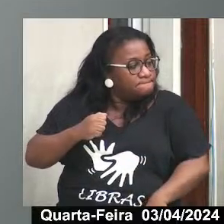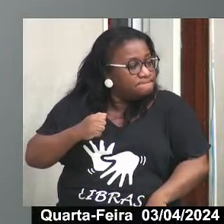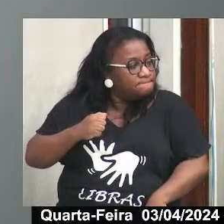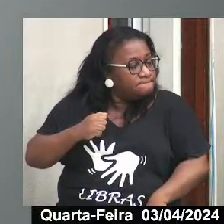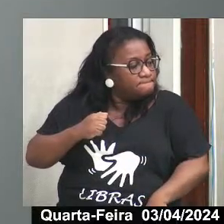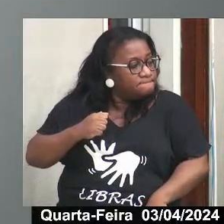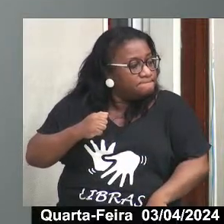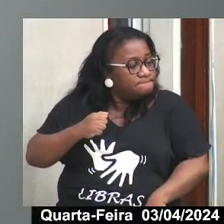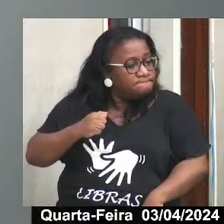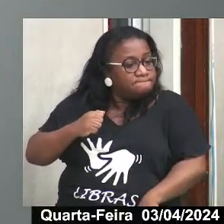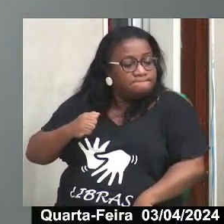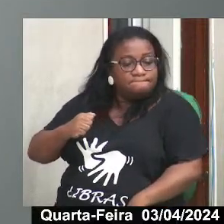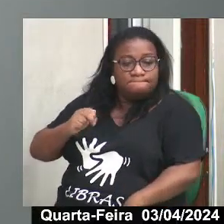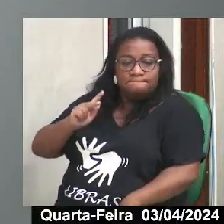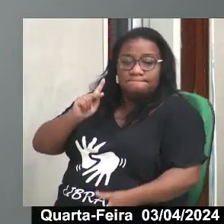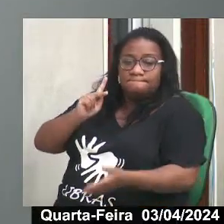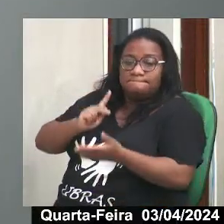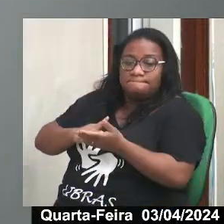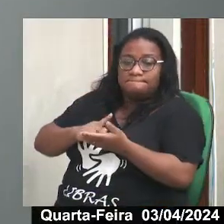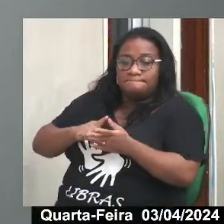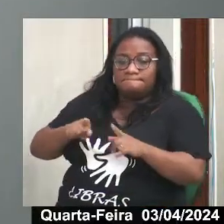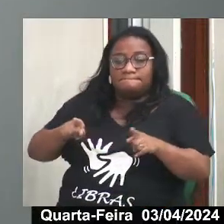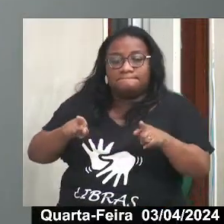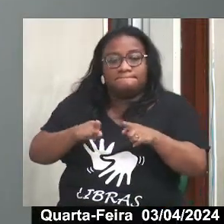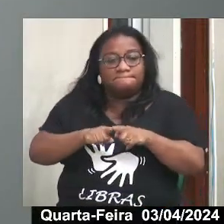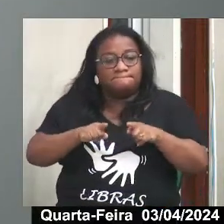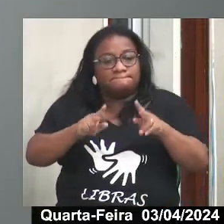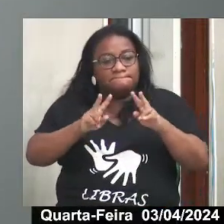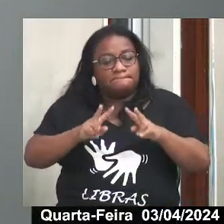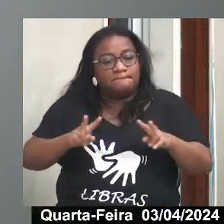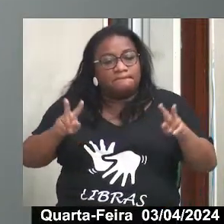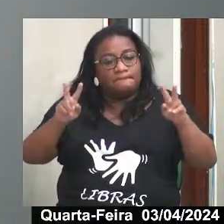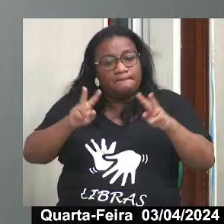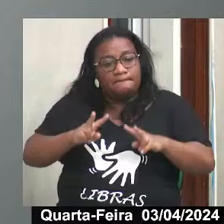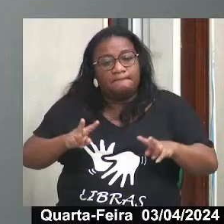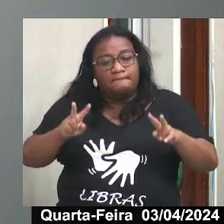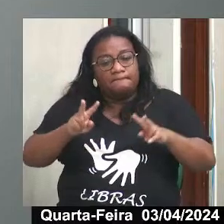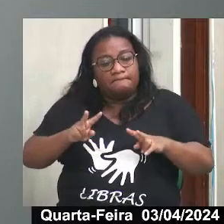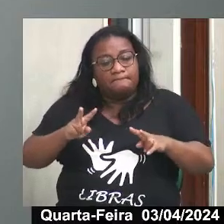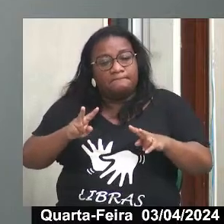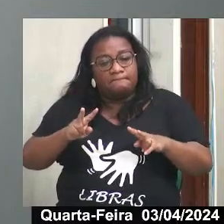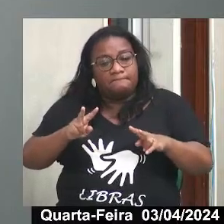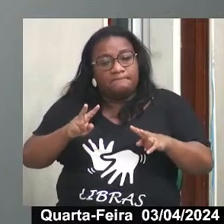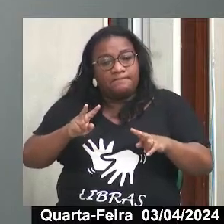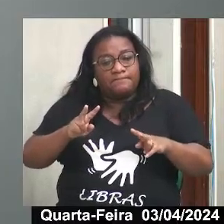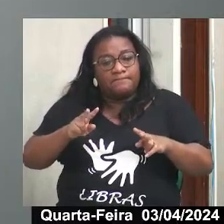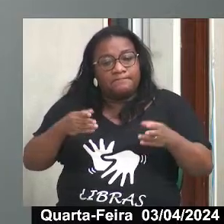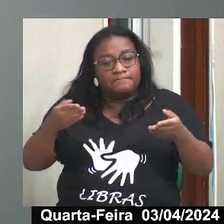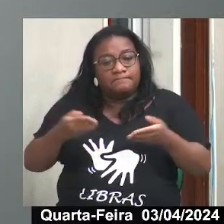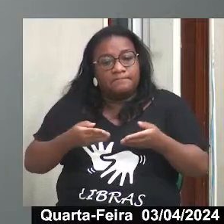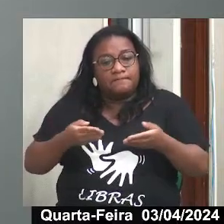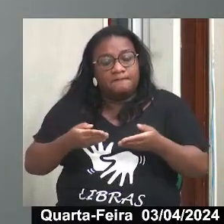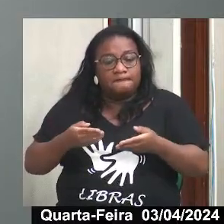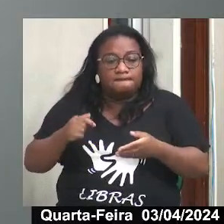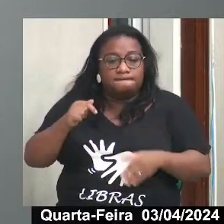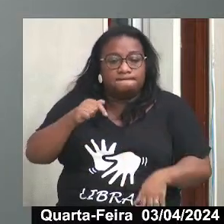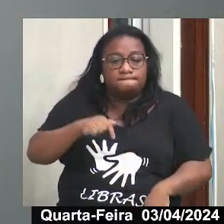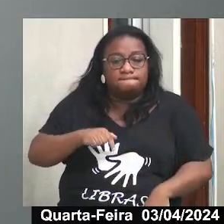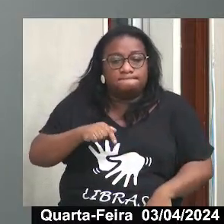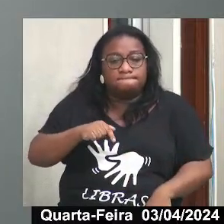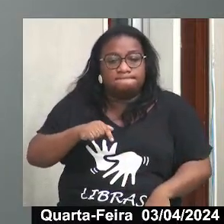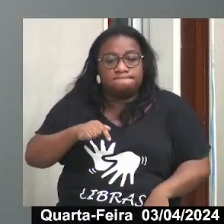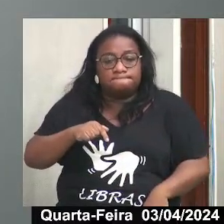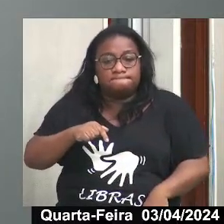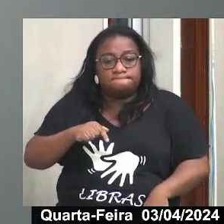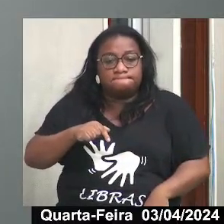essa verdade também possa ser vista pelos meus nobres colegas vereadores que aqui estão. Eu quero